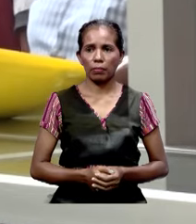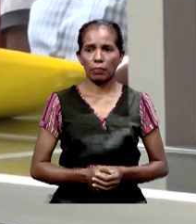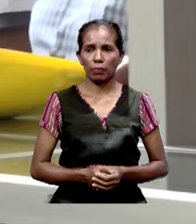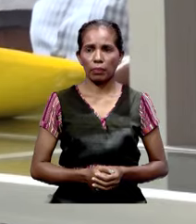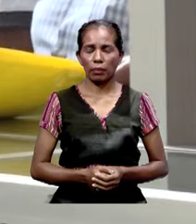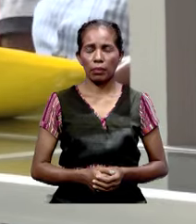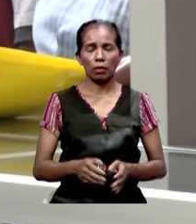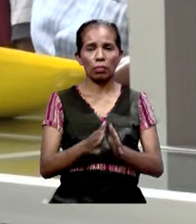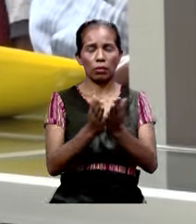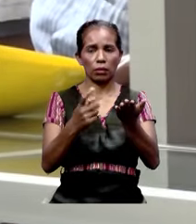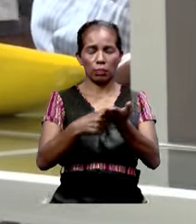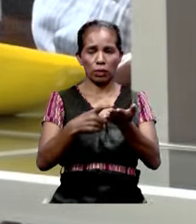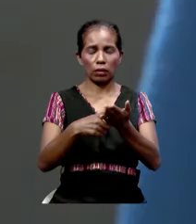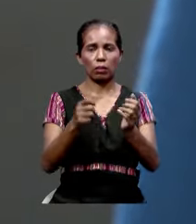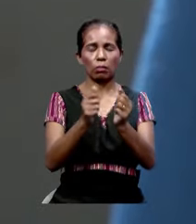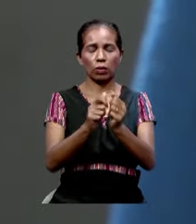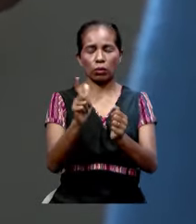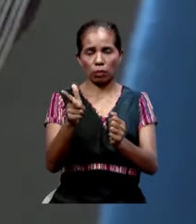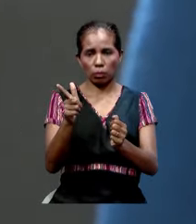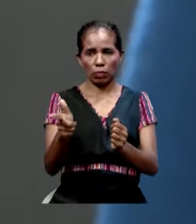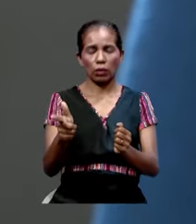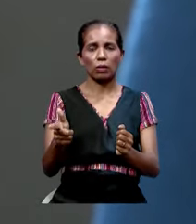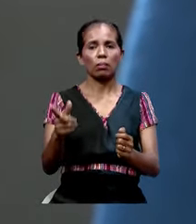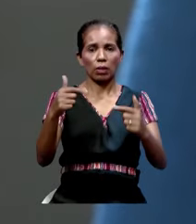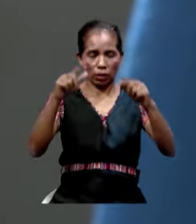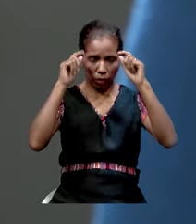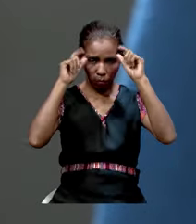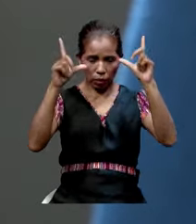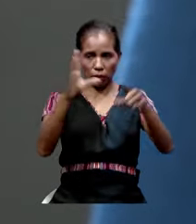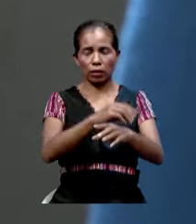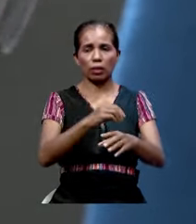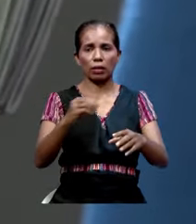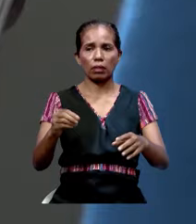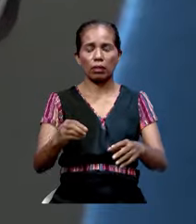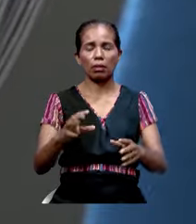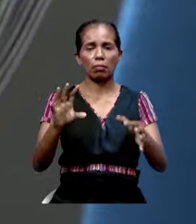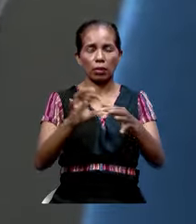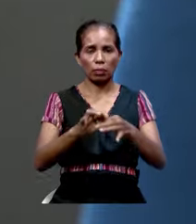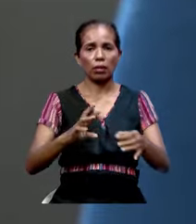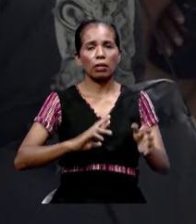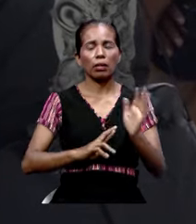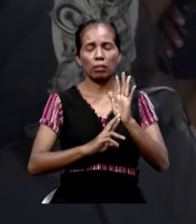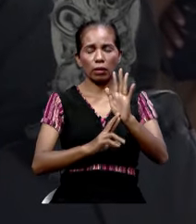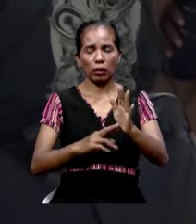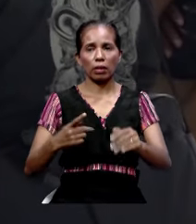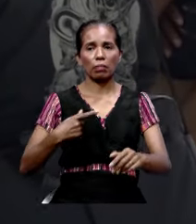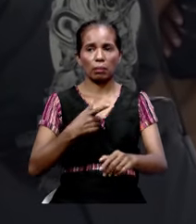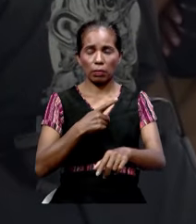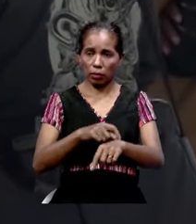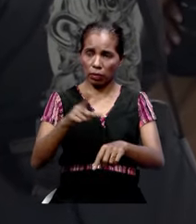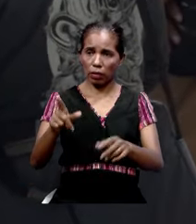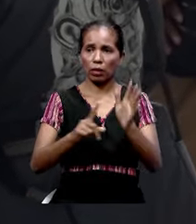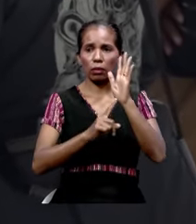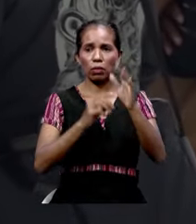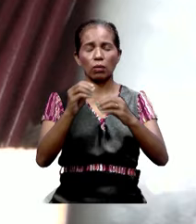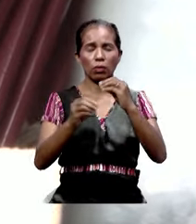Caderneta passaporte ri um lulurice nebe tamo na Timor-Leste, membro representante povo e Parlamento Nacional, ato exigência ne